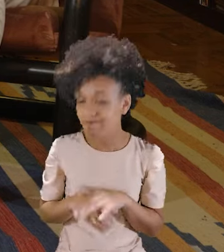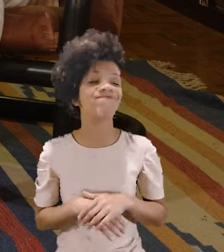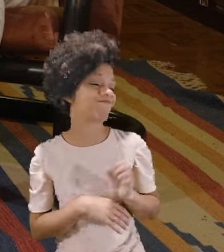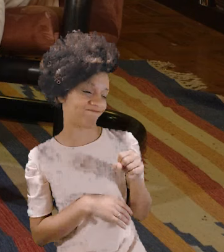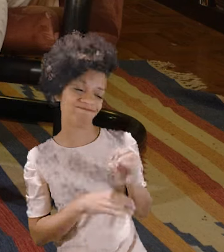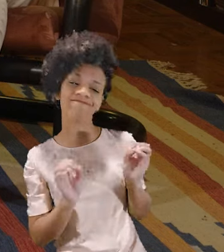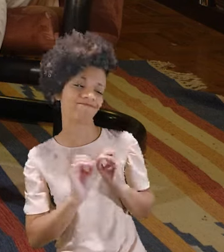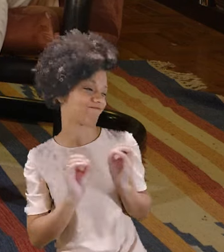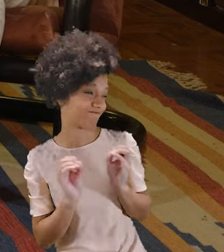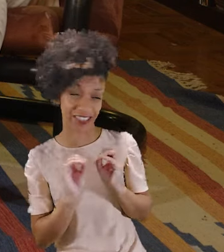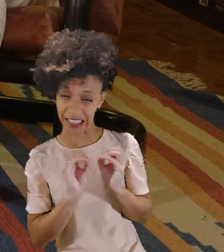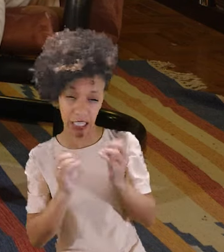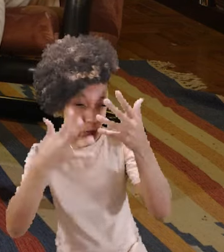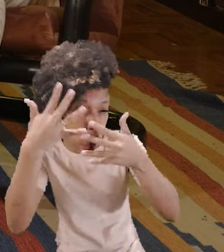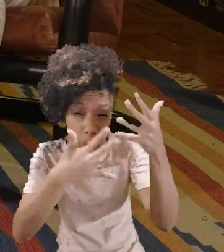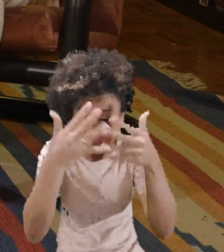nada nada nada nada nada